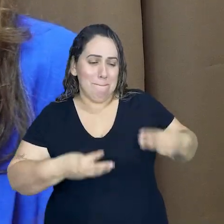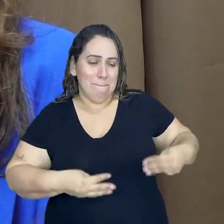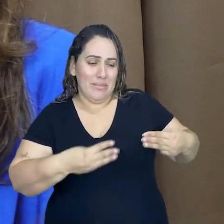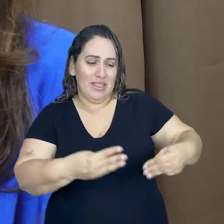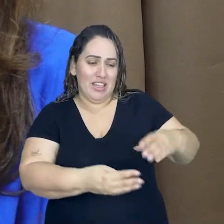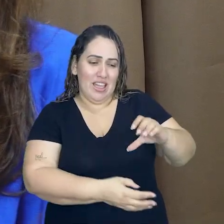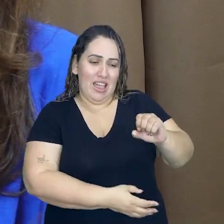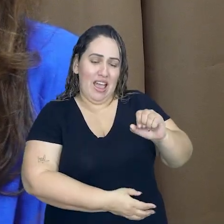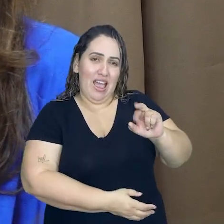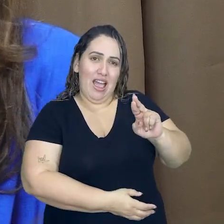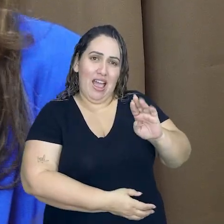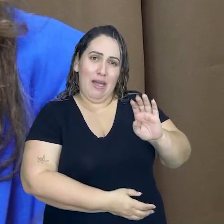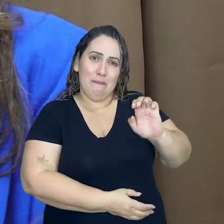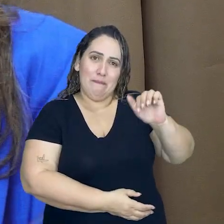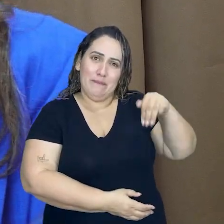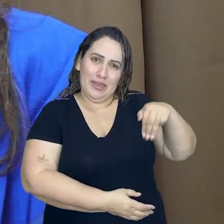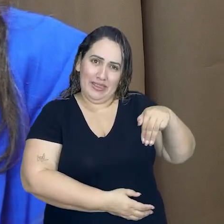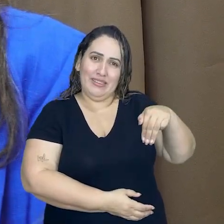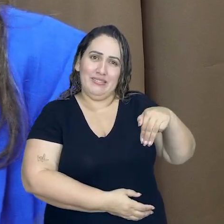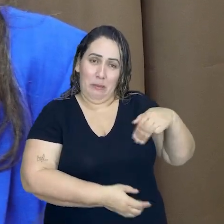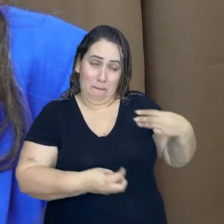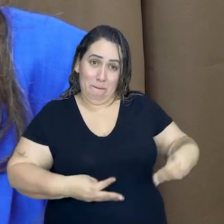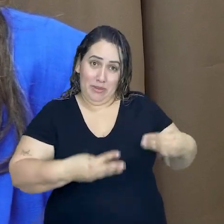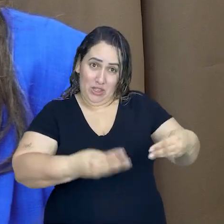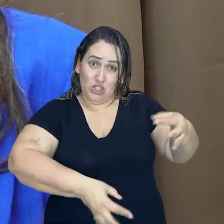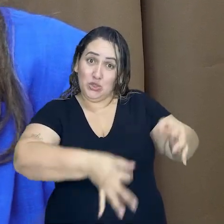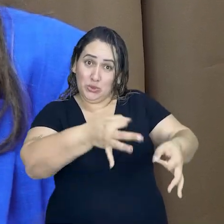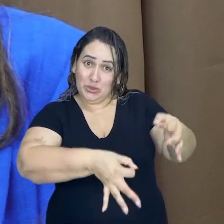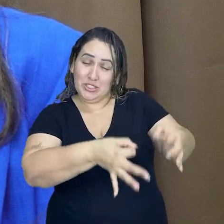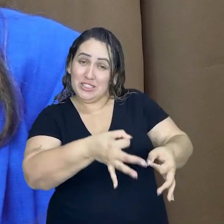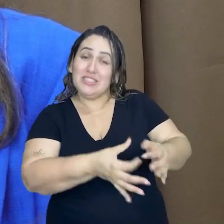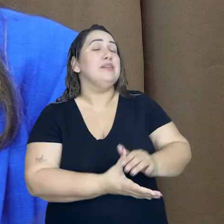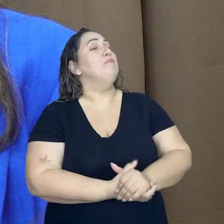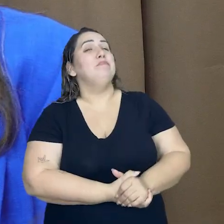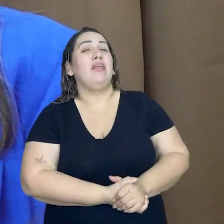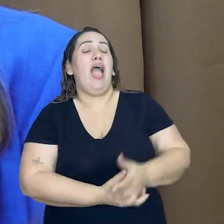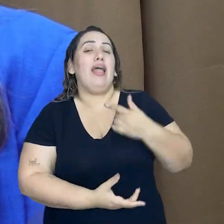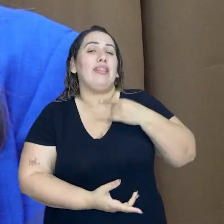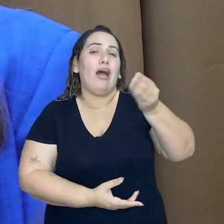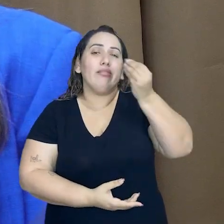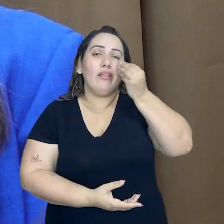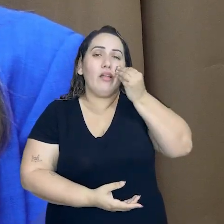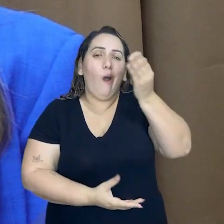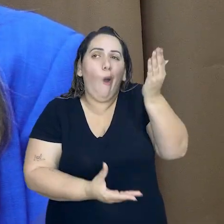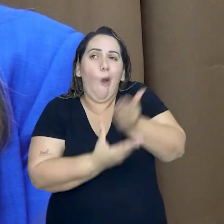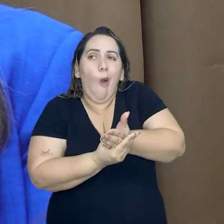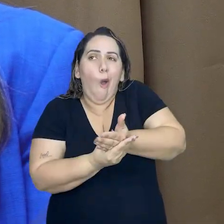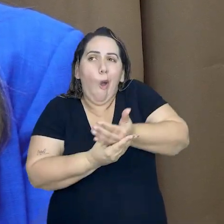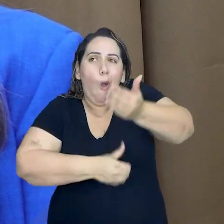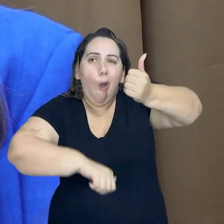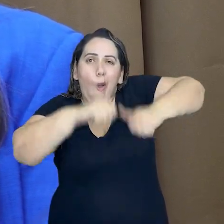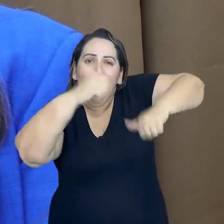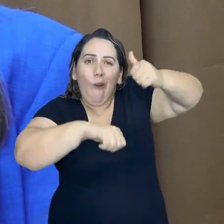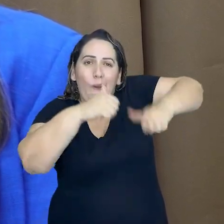para nesses casos aí, eles dizerem assim, não, o partido já está livre